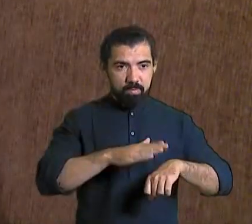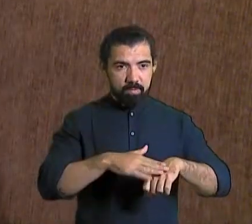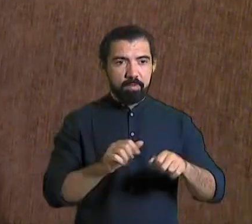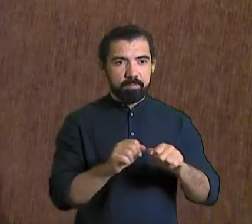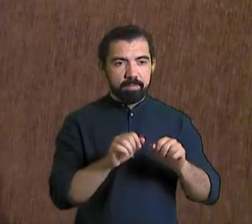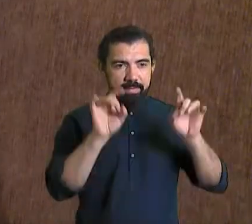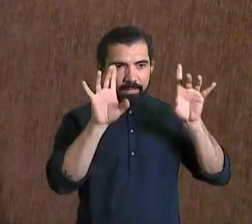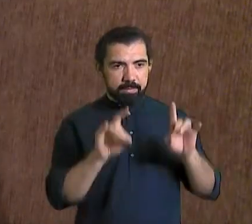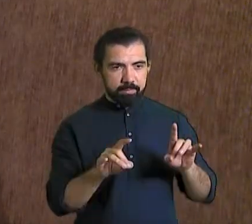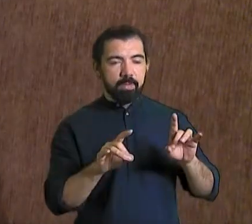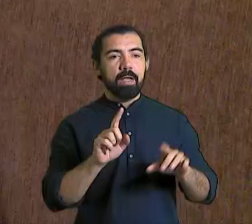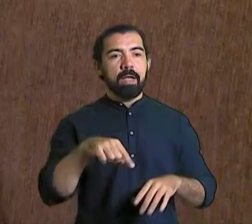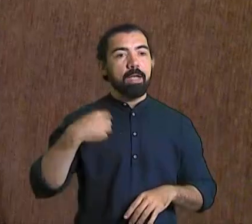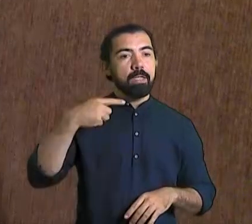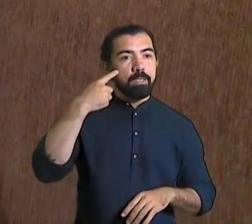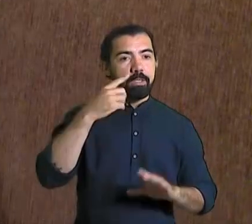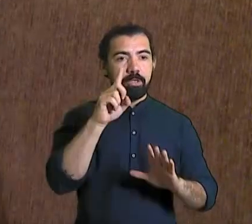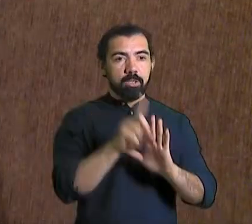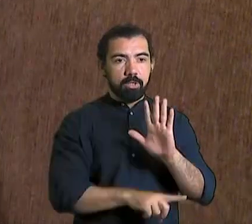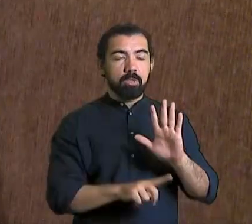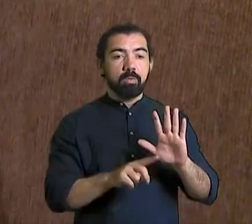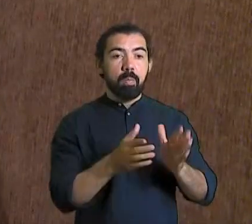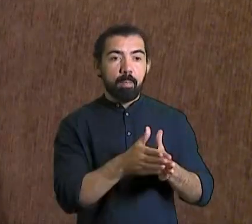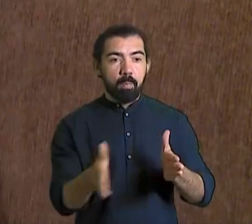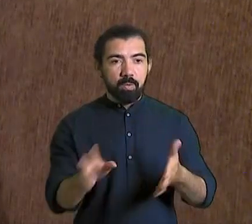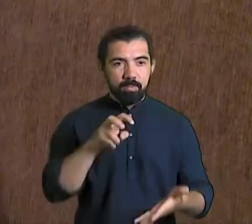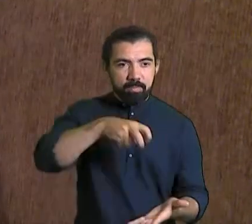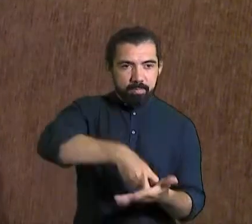processo penal. E